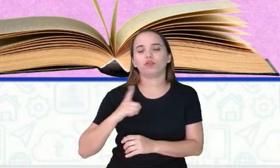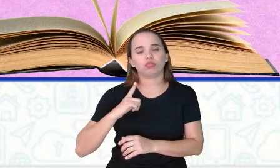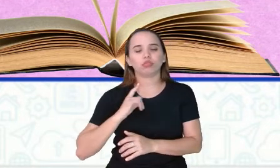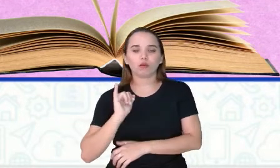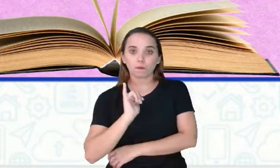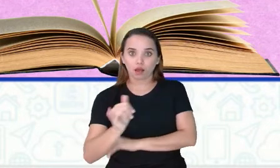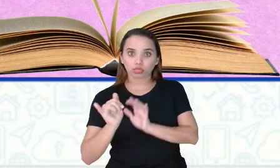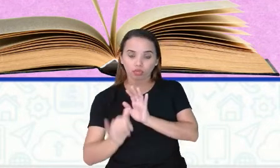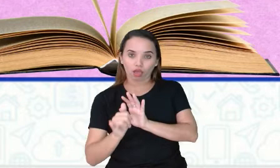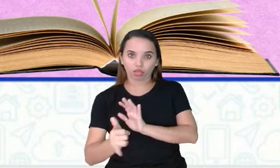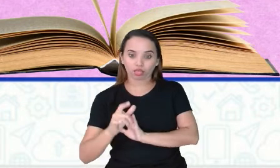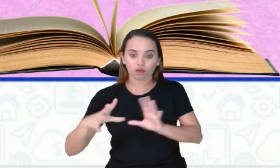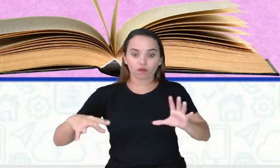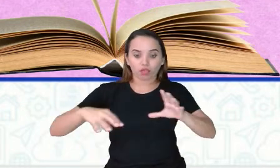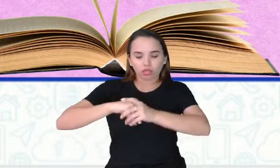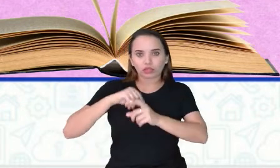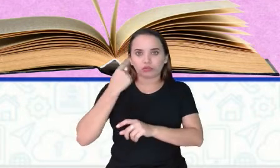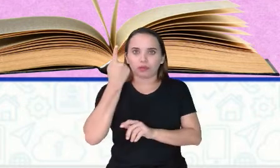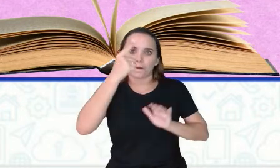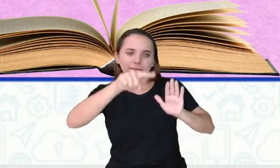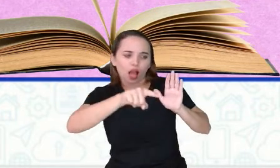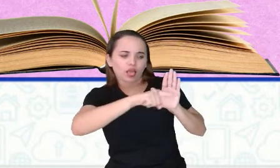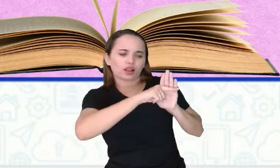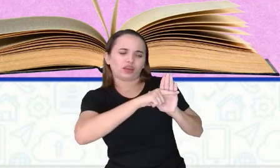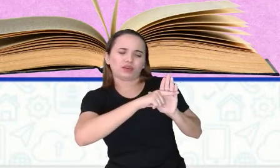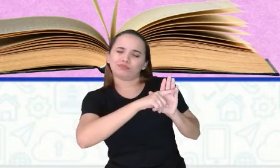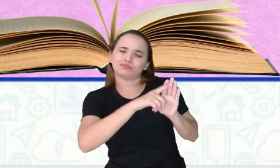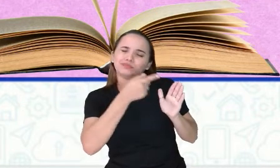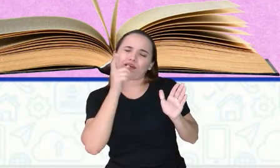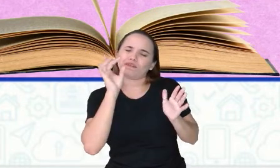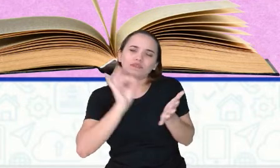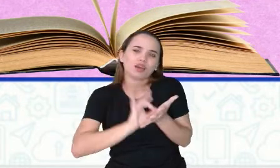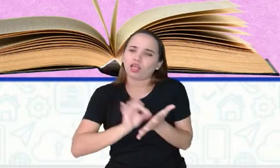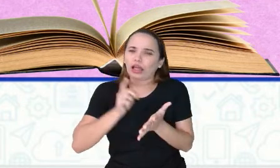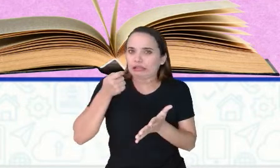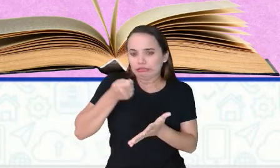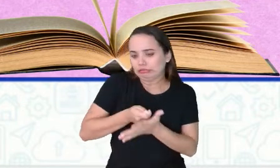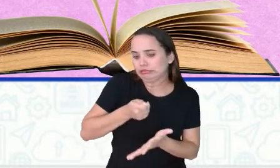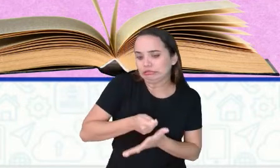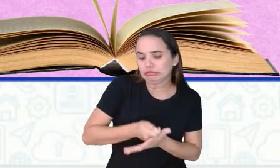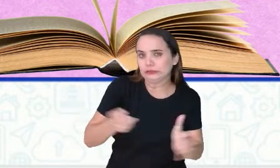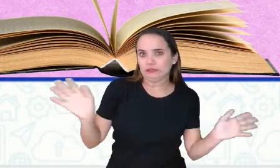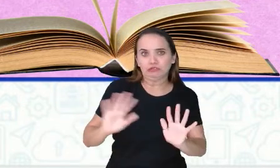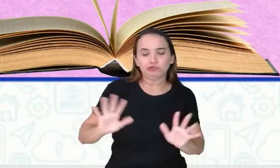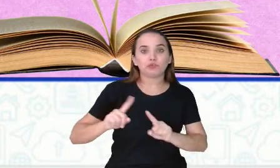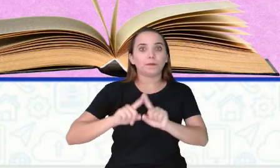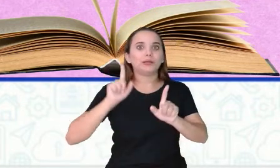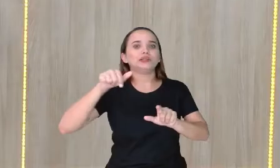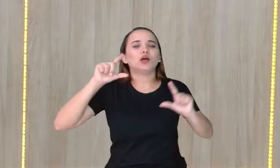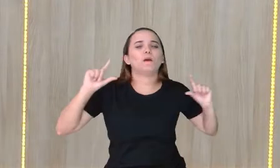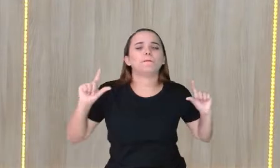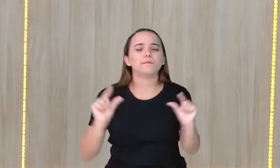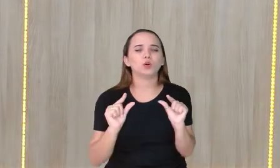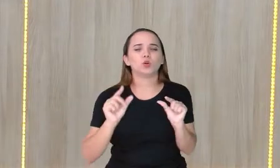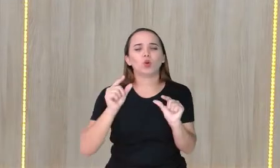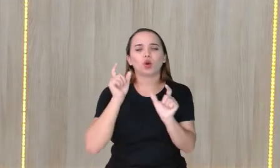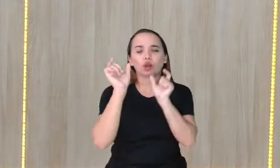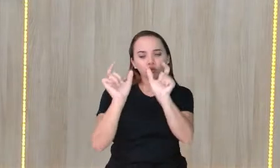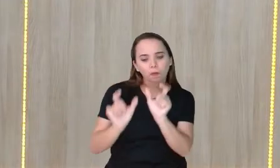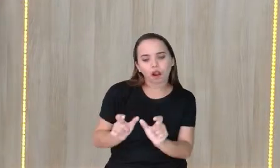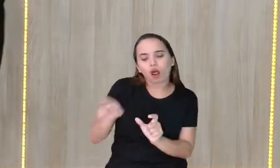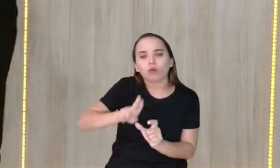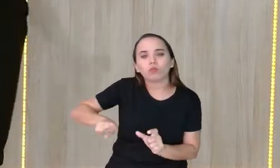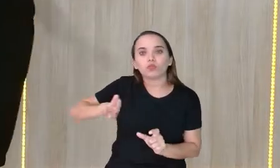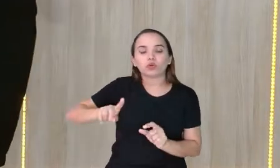de apenas uma linha. Não é exatamente só uma linha, tá? A ideia é que, no mínimo de palavras possíveis, seja apresentado todo